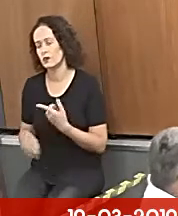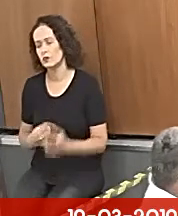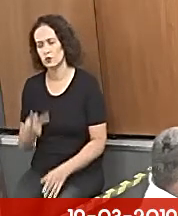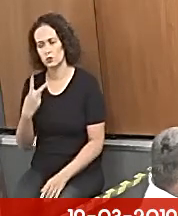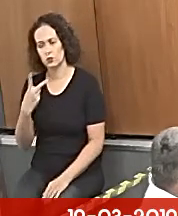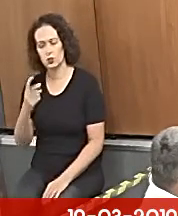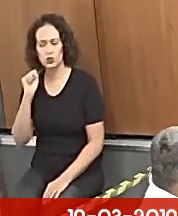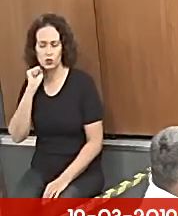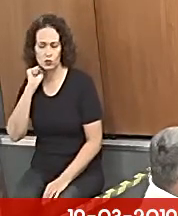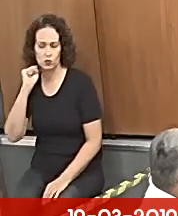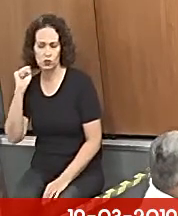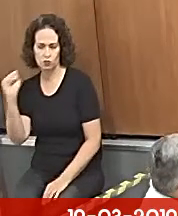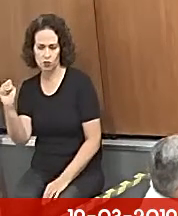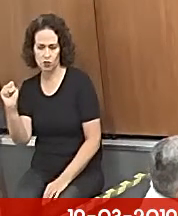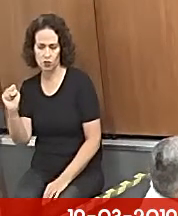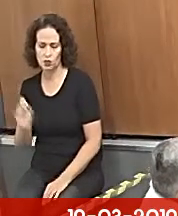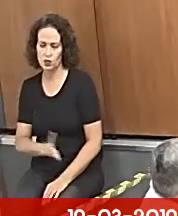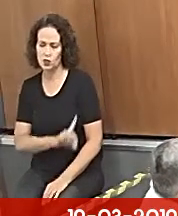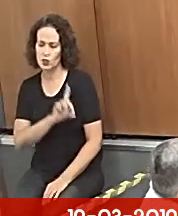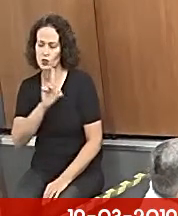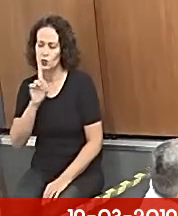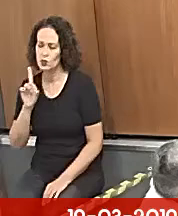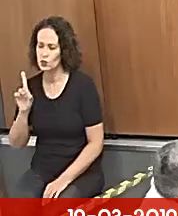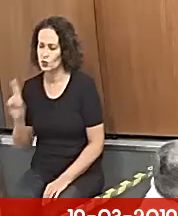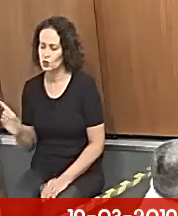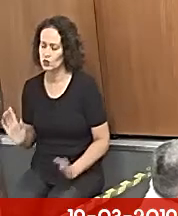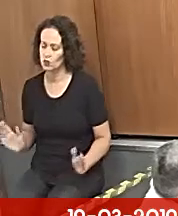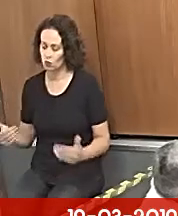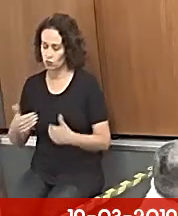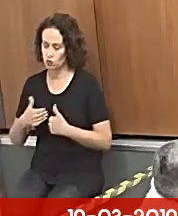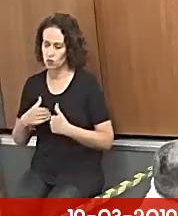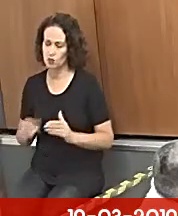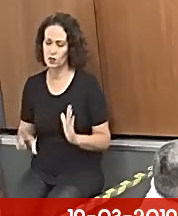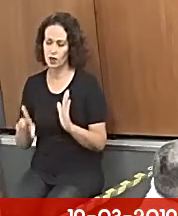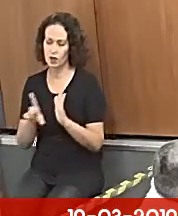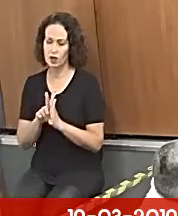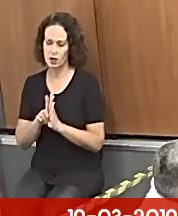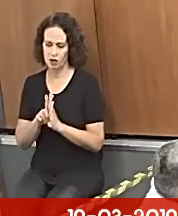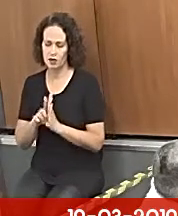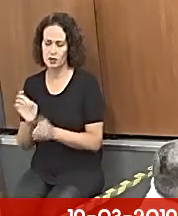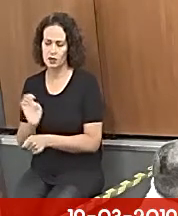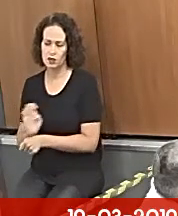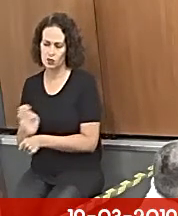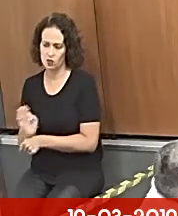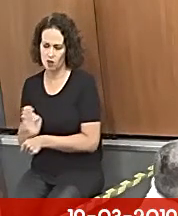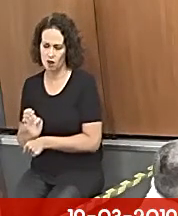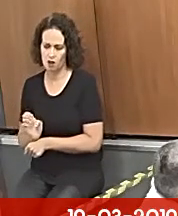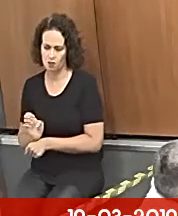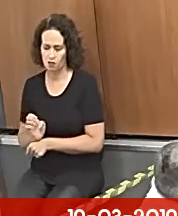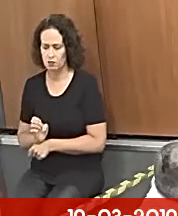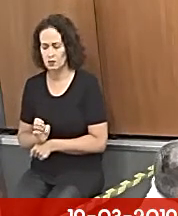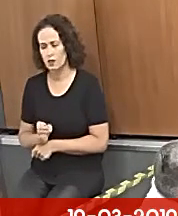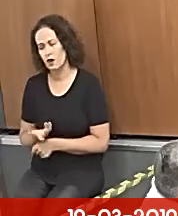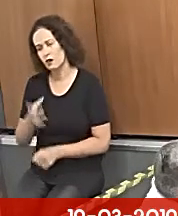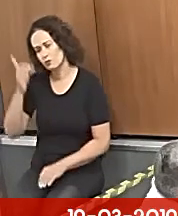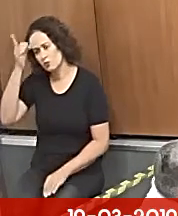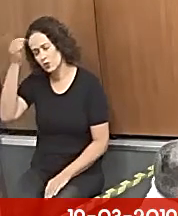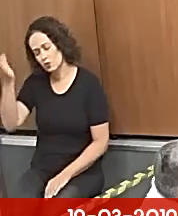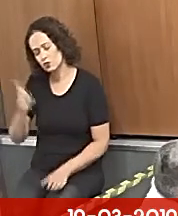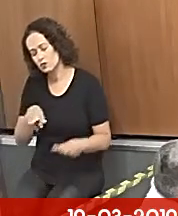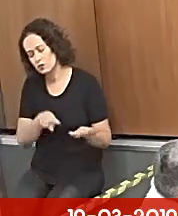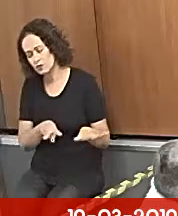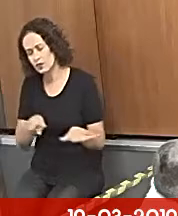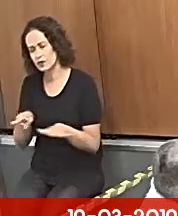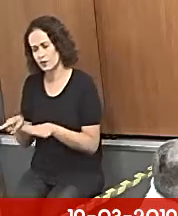4 o dia do transtorno do espectro autista em uma lei estadual de nossa autoria criamos a semana e nós já decidimos